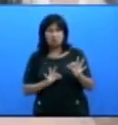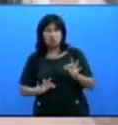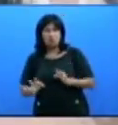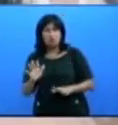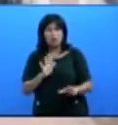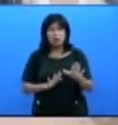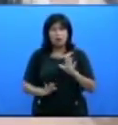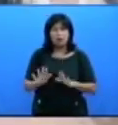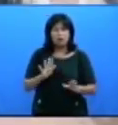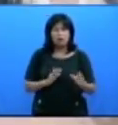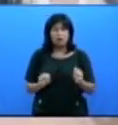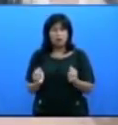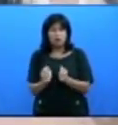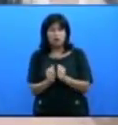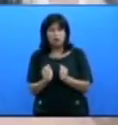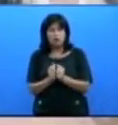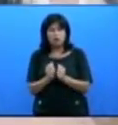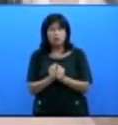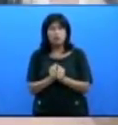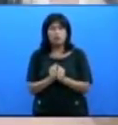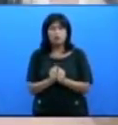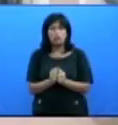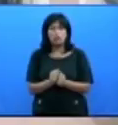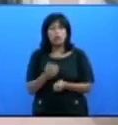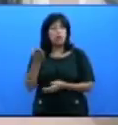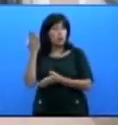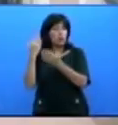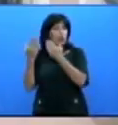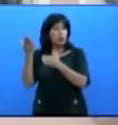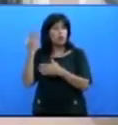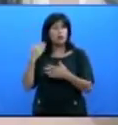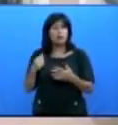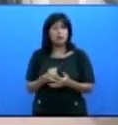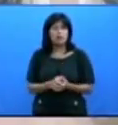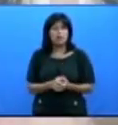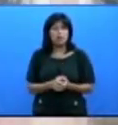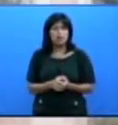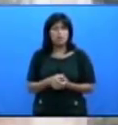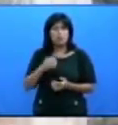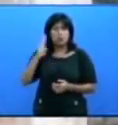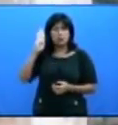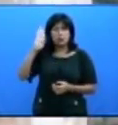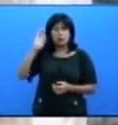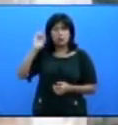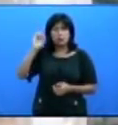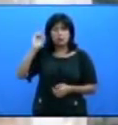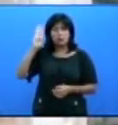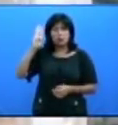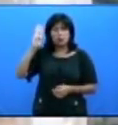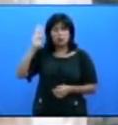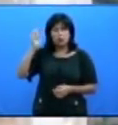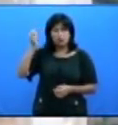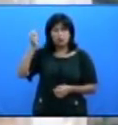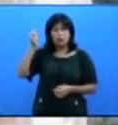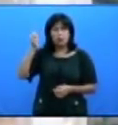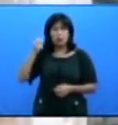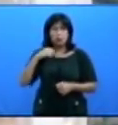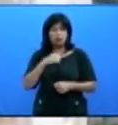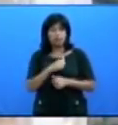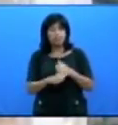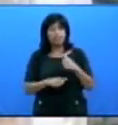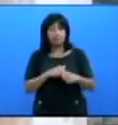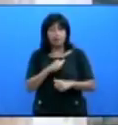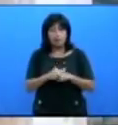partes. Aí é onde funcionava o antigo, a bomba de cobalto, que já está toda reformada,